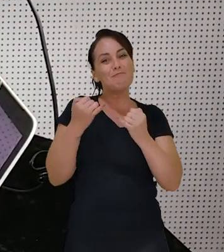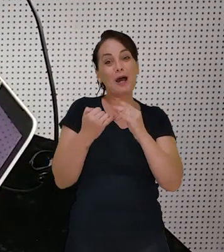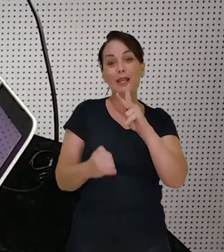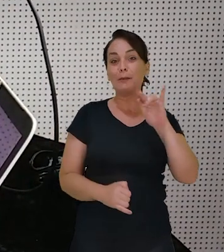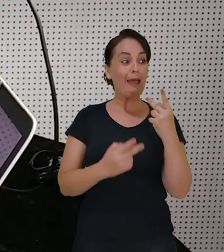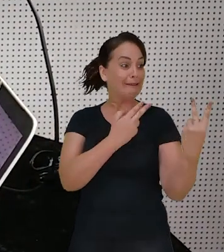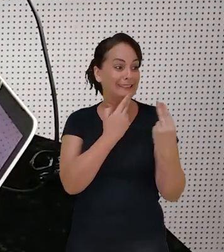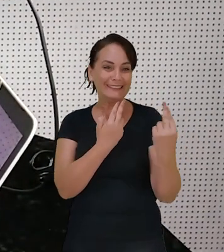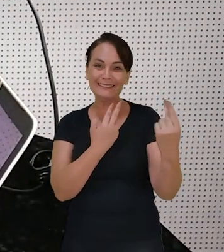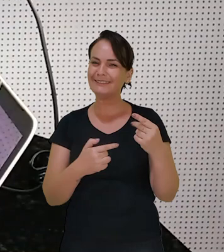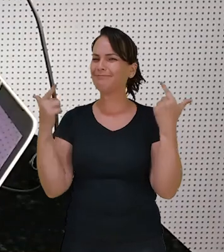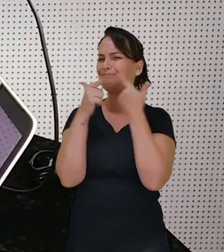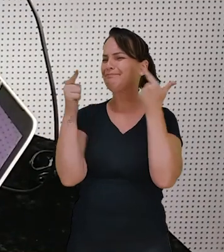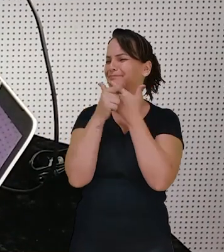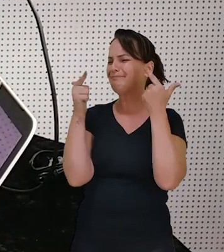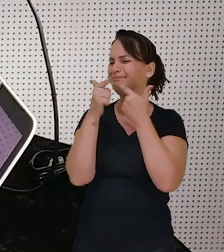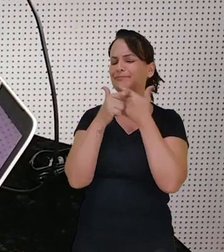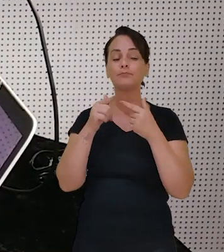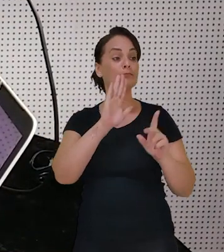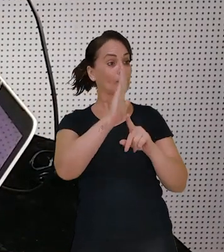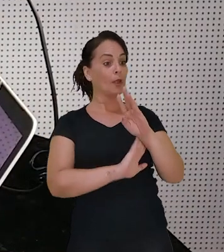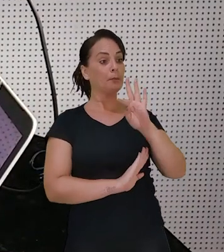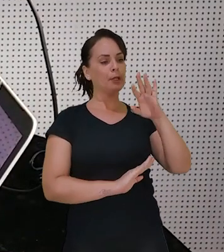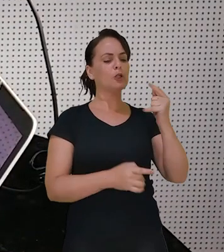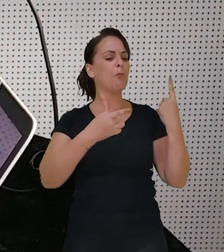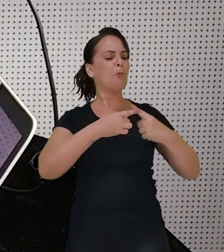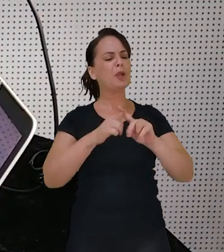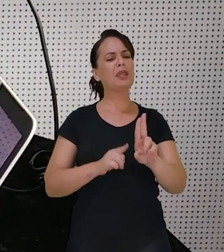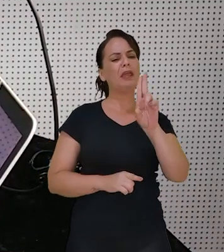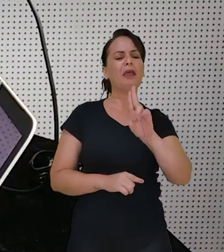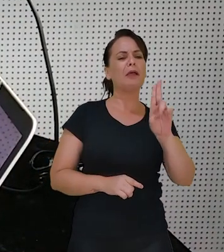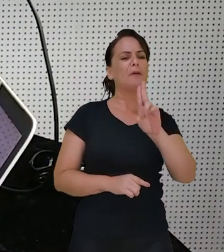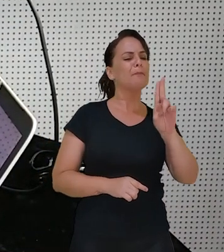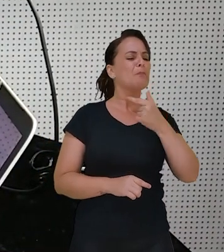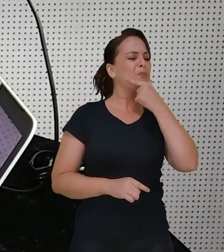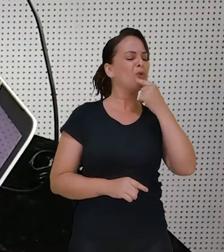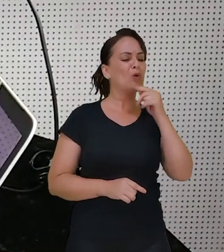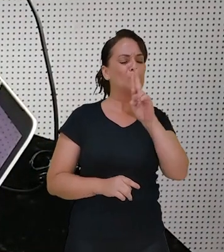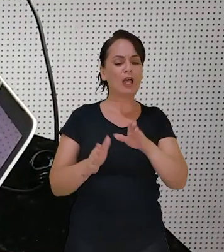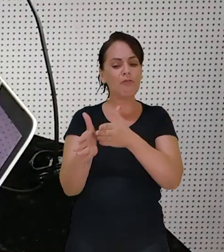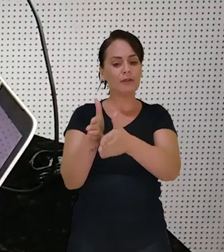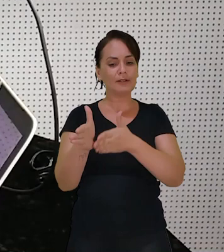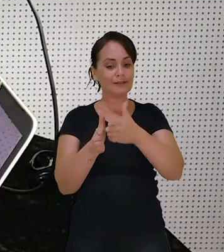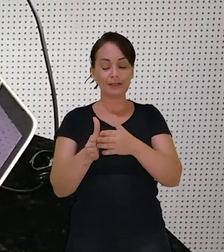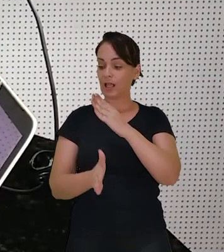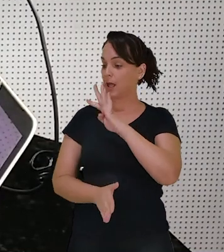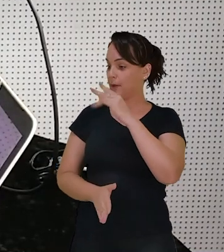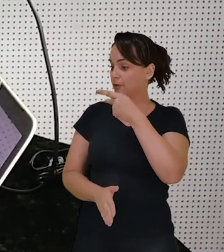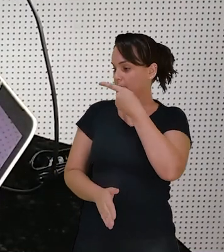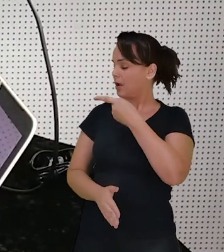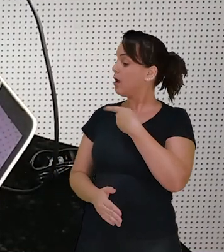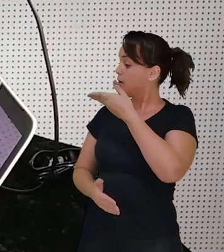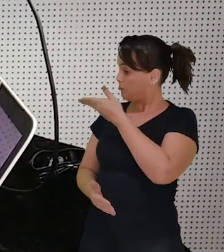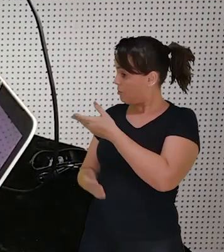nós três temos muito. Eu perguntei para a Beth porque o Pedro usava a cadeira de roda. E a Beth disse,